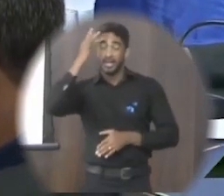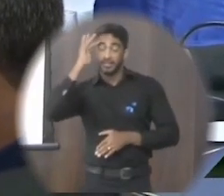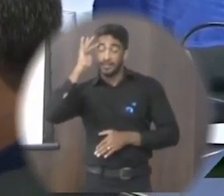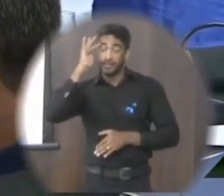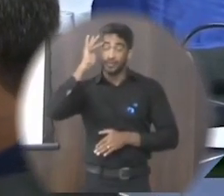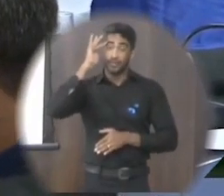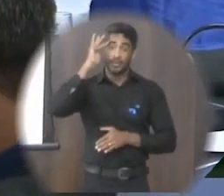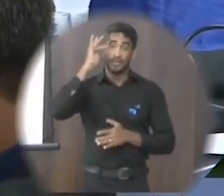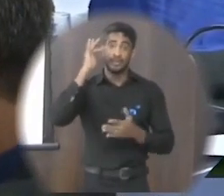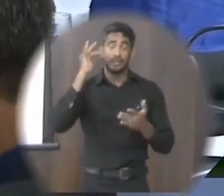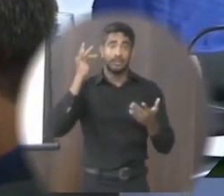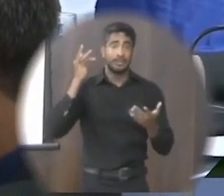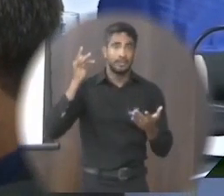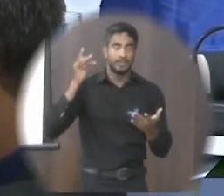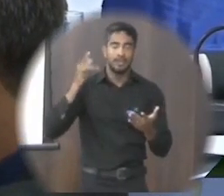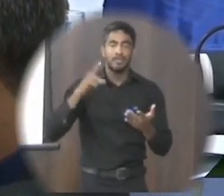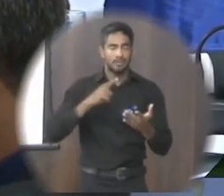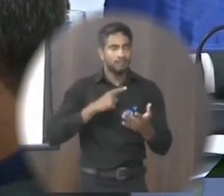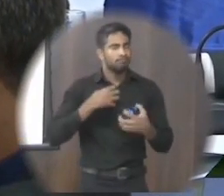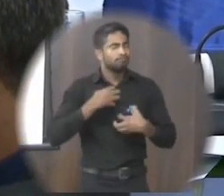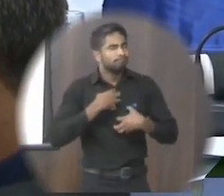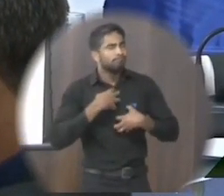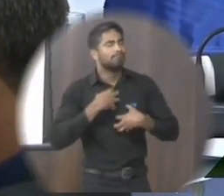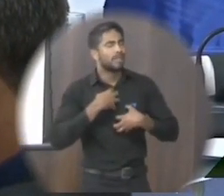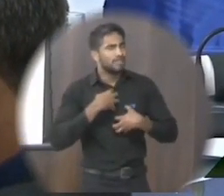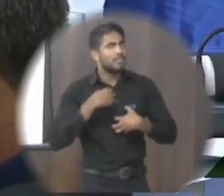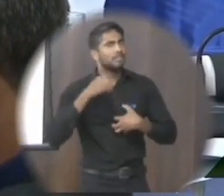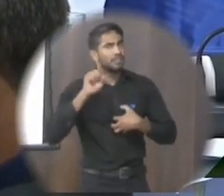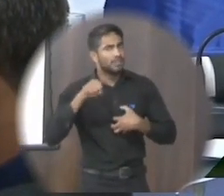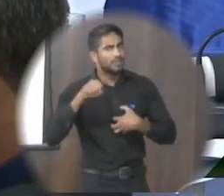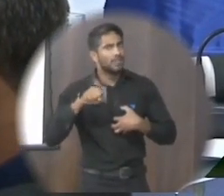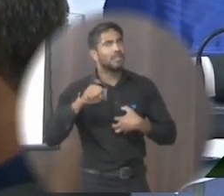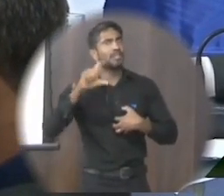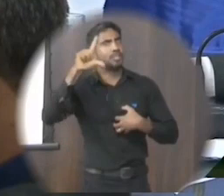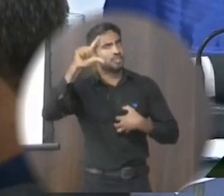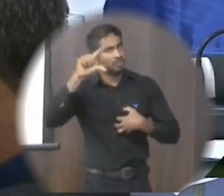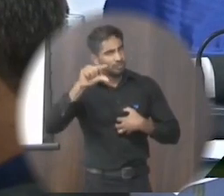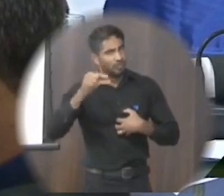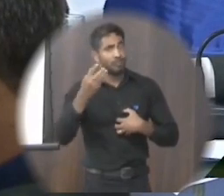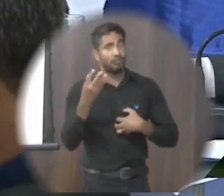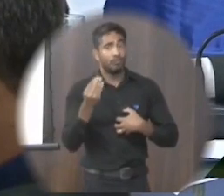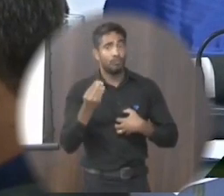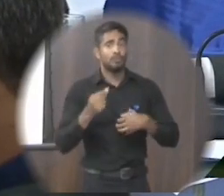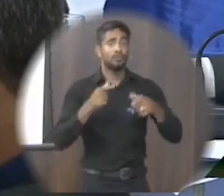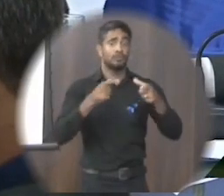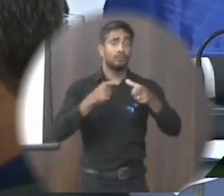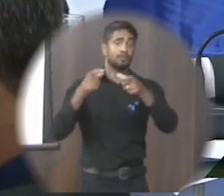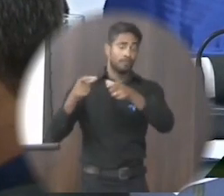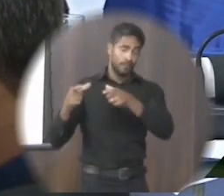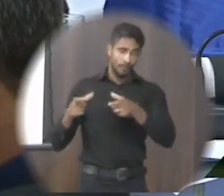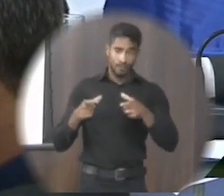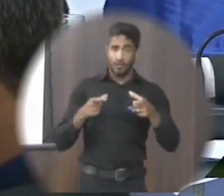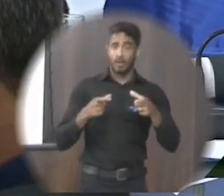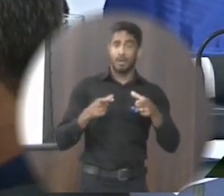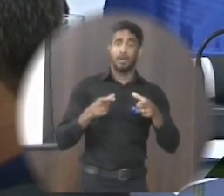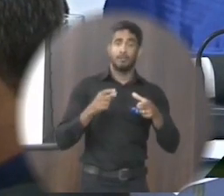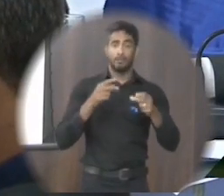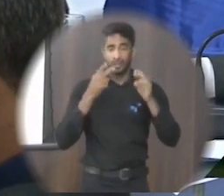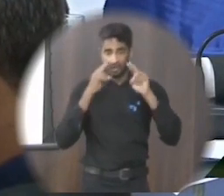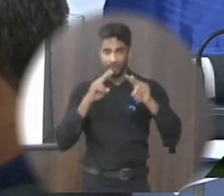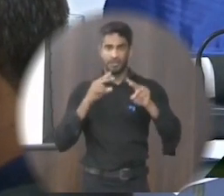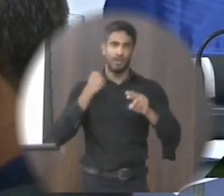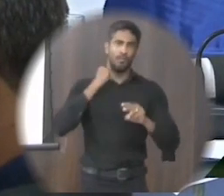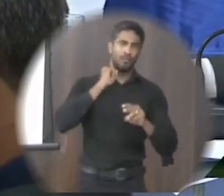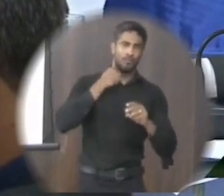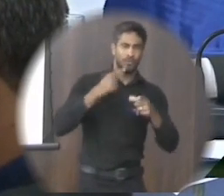se sensibilizando. E tem diminuído muito, é um local onde a gente já via como lixão